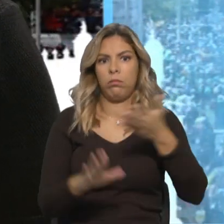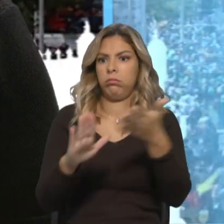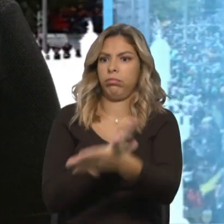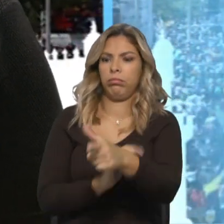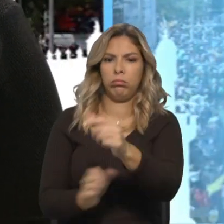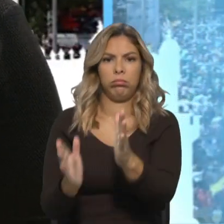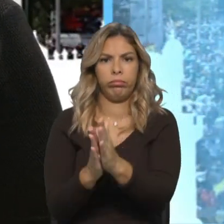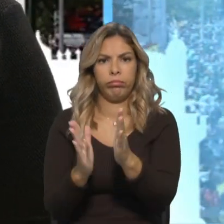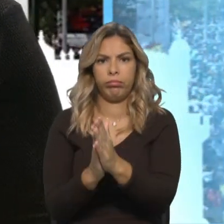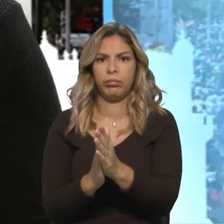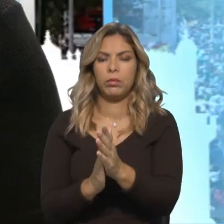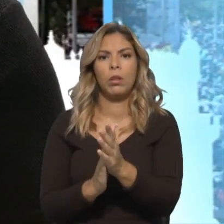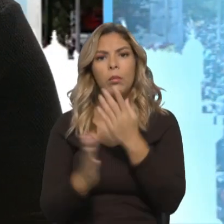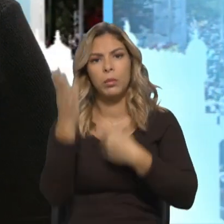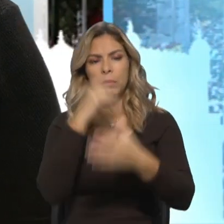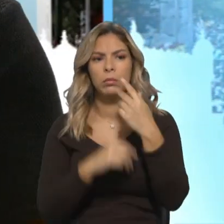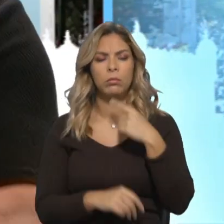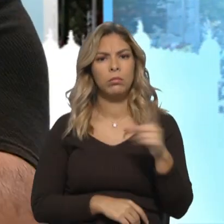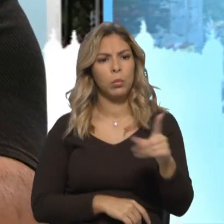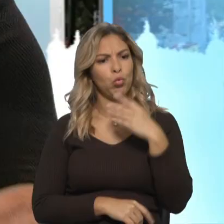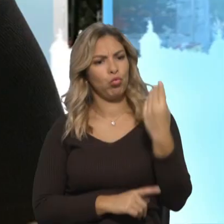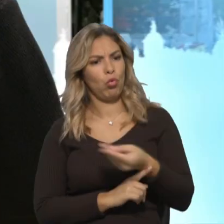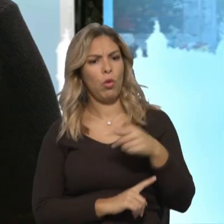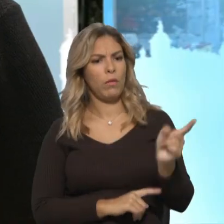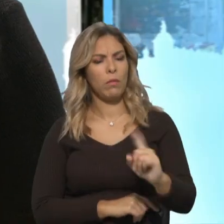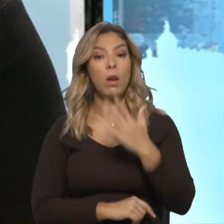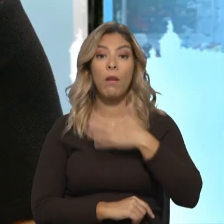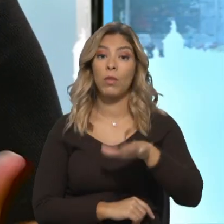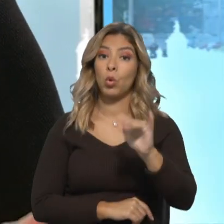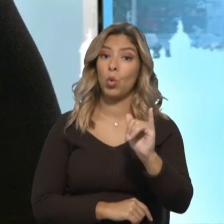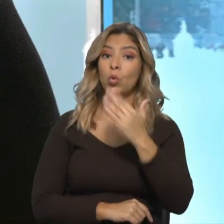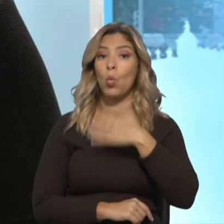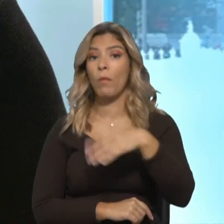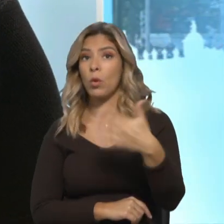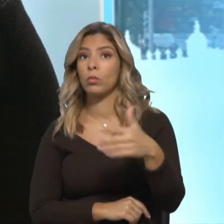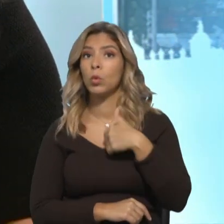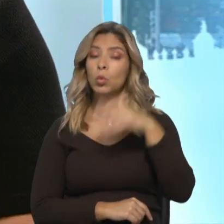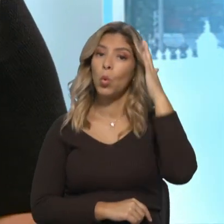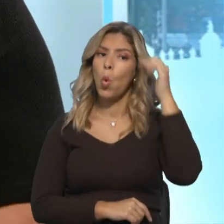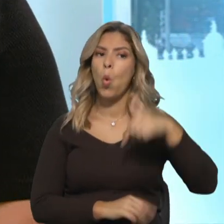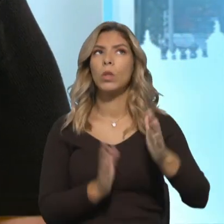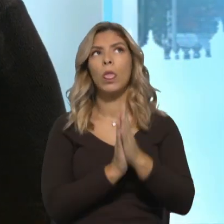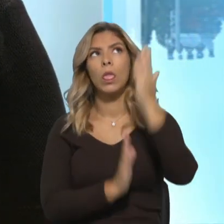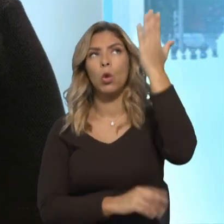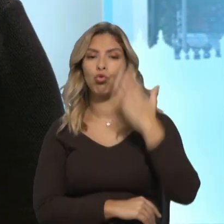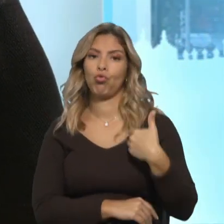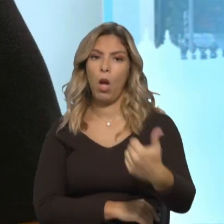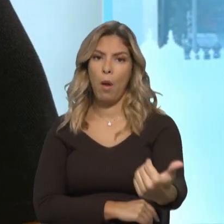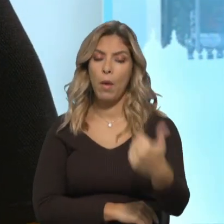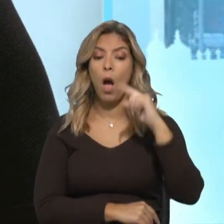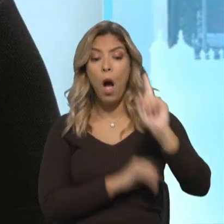jovem, mas ele disse: não, Deus chama-me hoje. Ele tinha 11, 12 anos. Não sei se me chama amanhã, mas ele hoje chama.